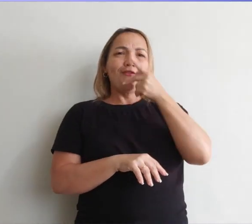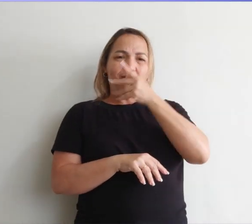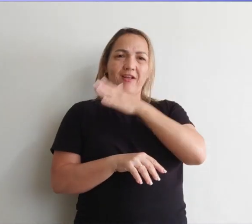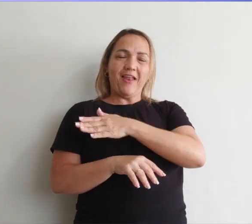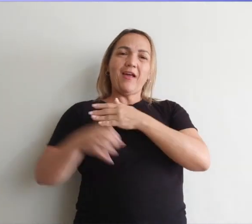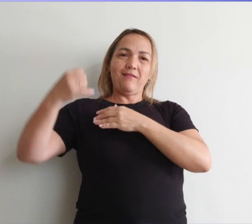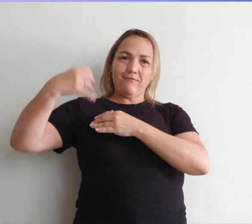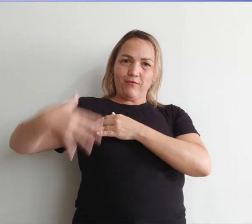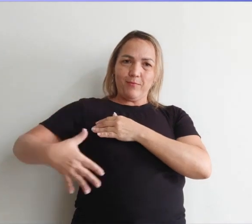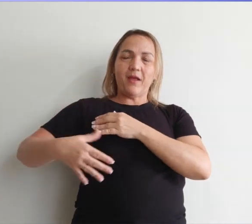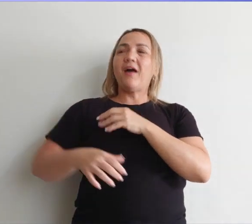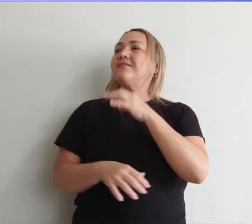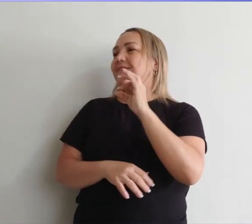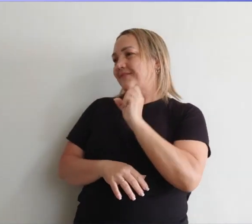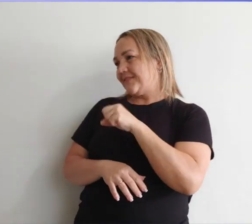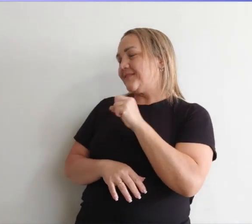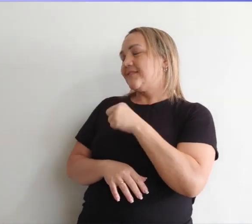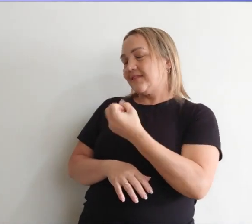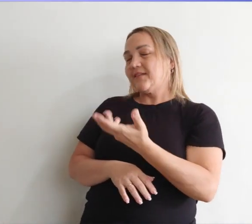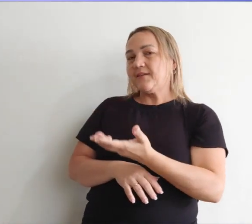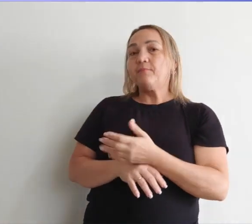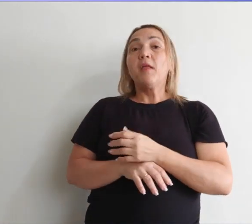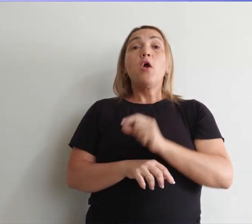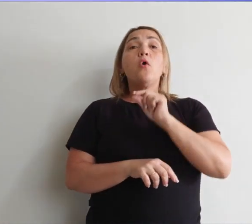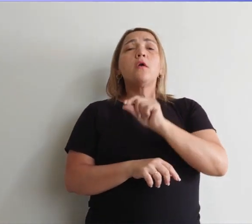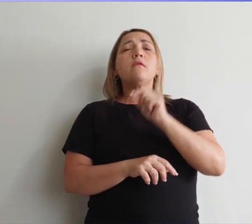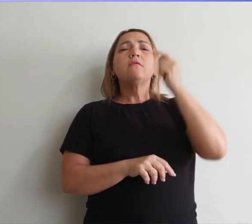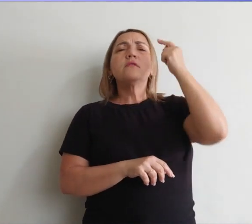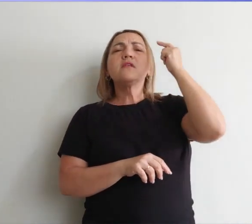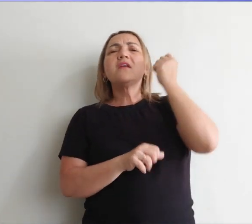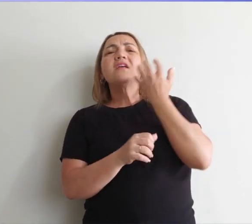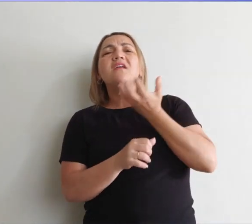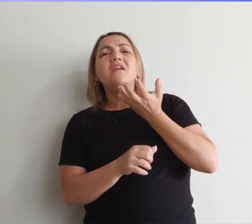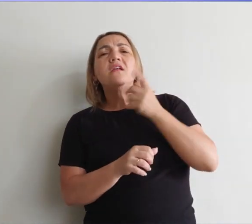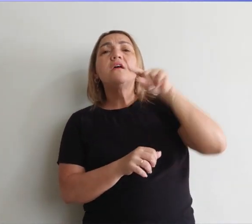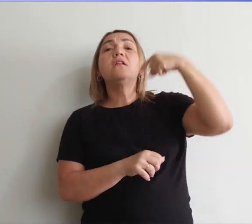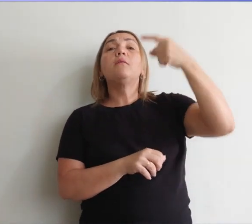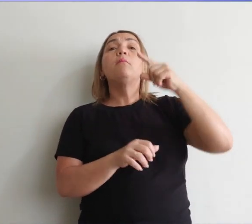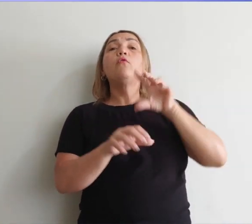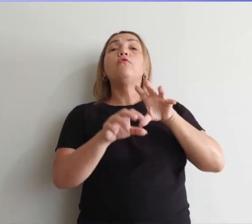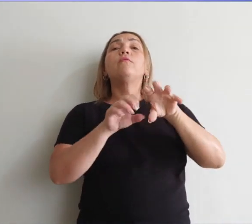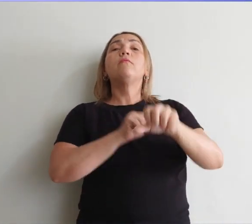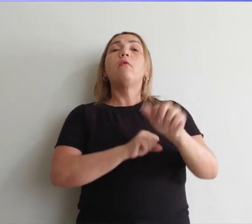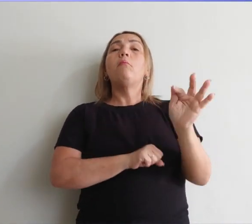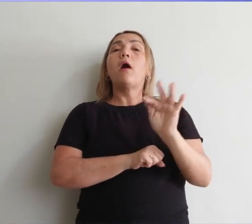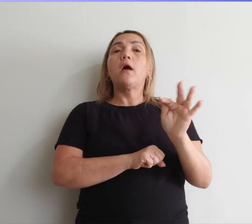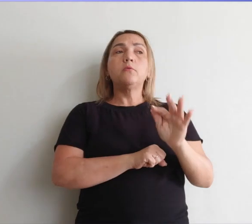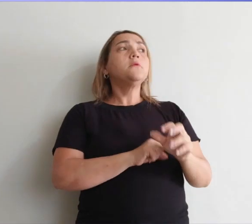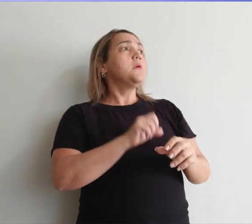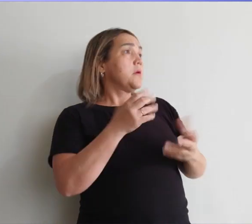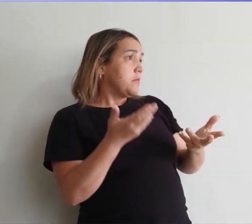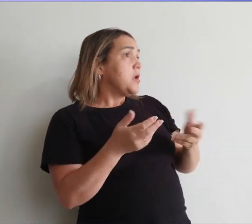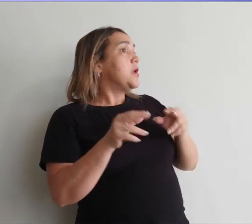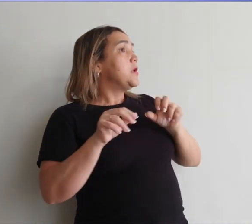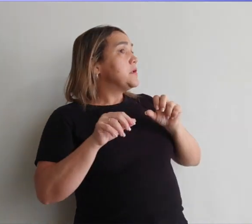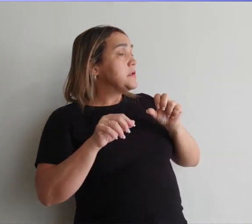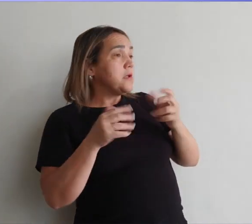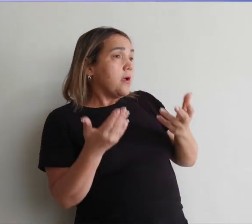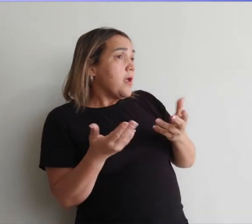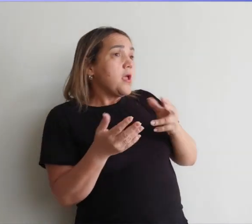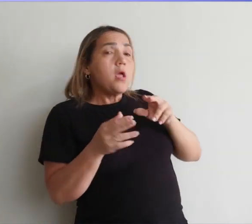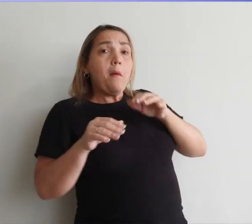pouco, né? Com certeza. E o que você esperava após a graduação? Exatamente isso.